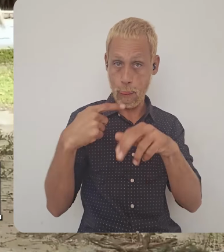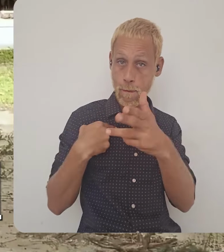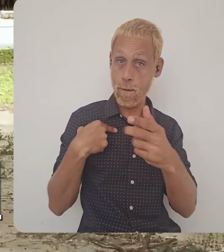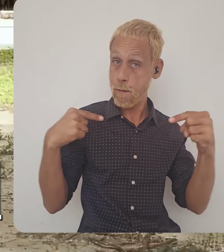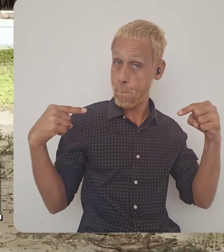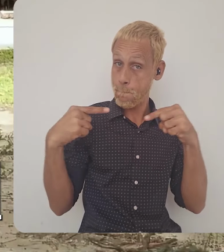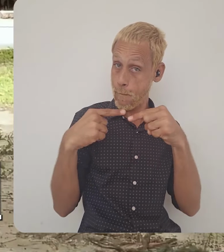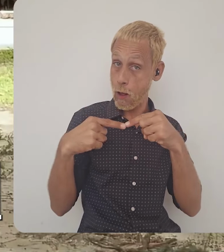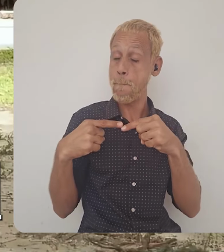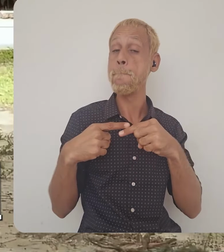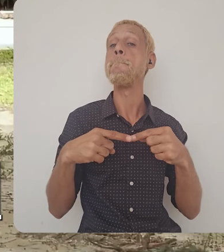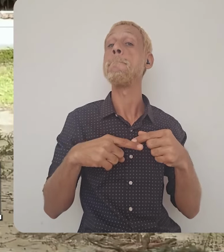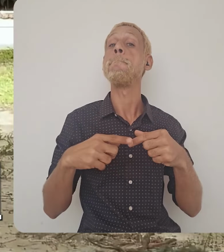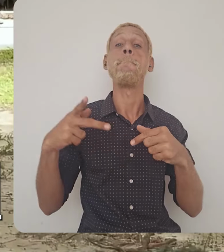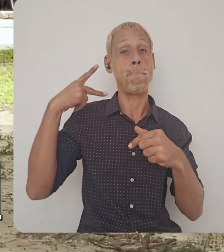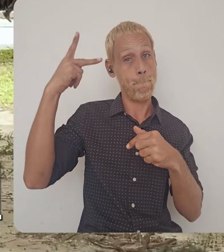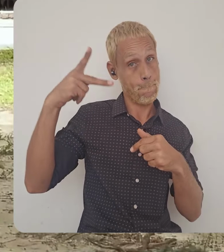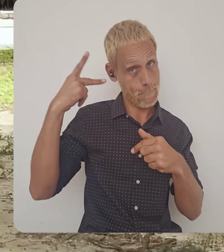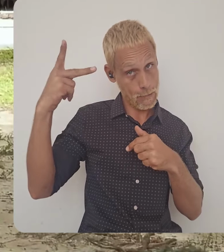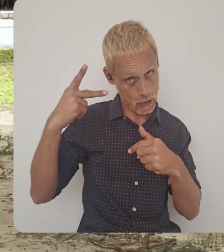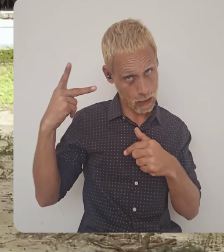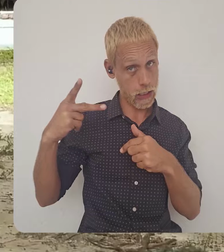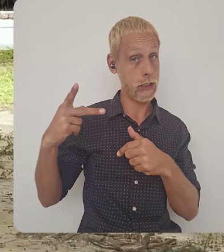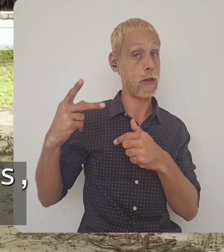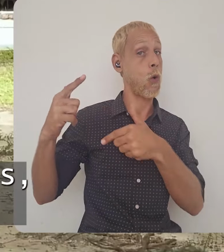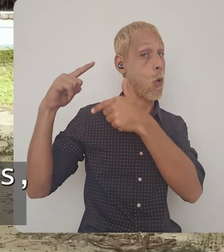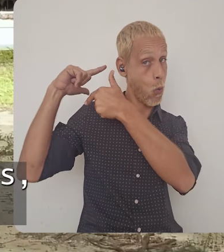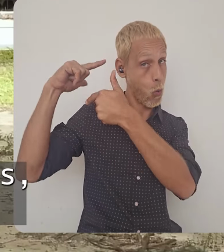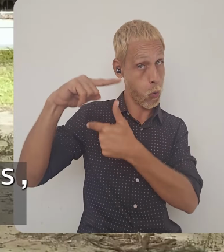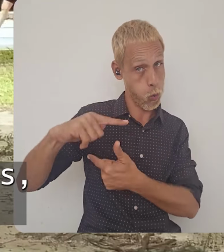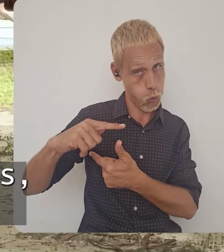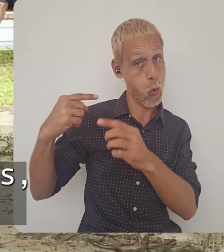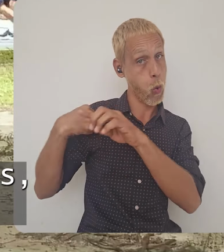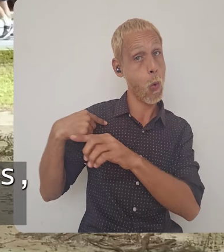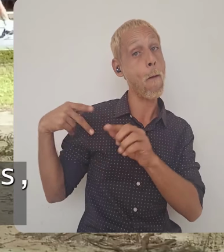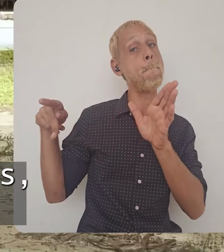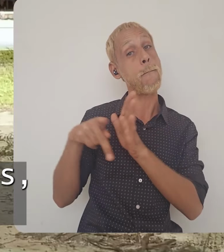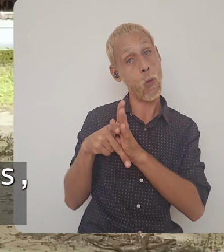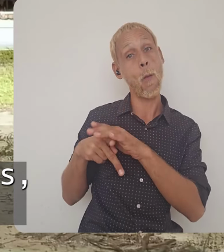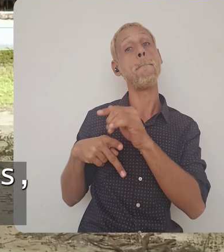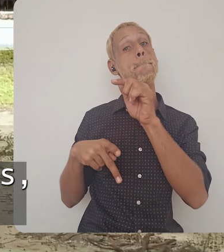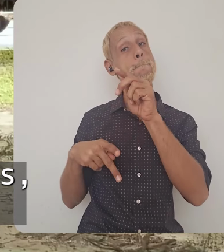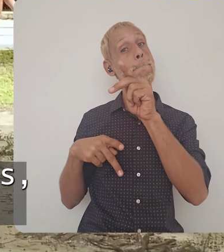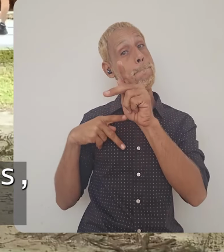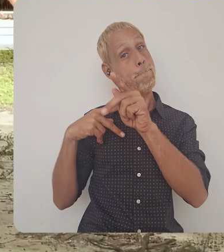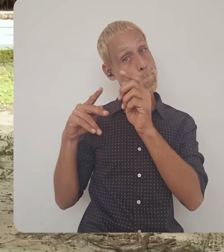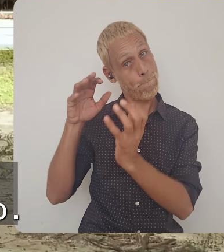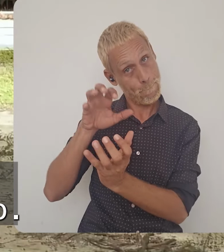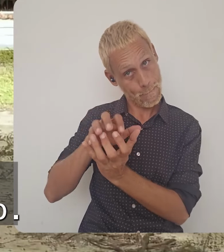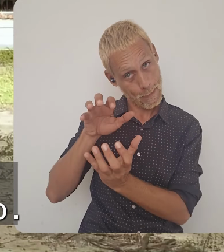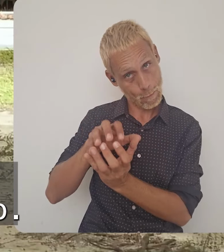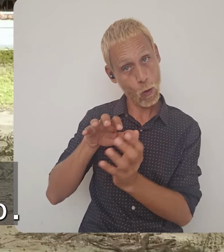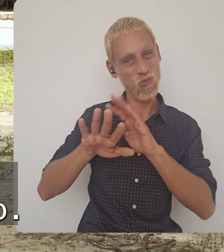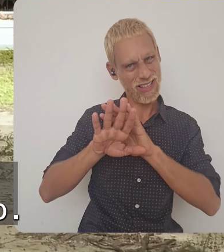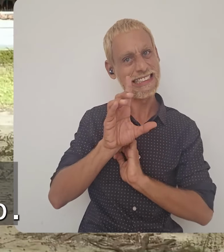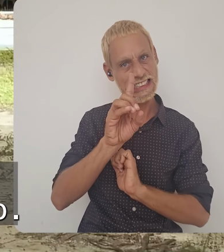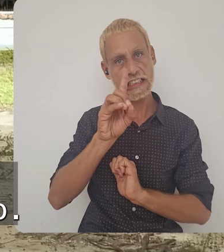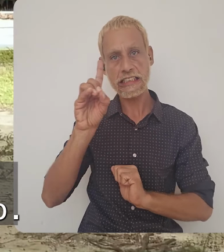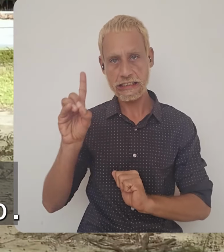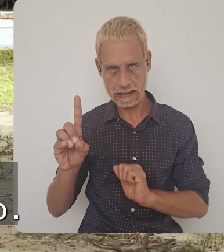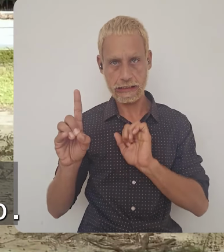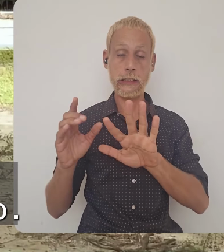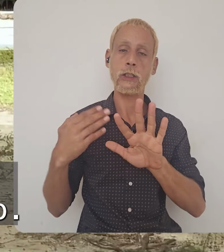um jornal ligado ao Partido Conservador em Pernambuco, né? Essa posição, ao lado dos conservadores, fez com que o jornal adotasse uma